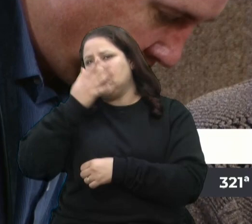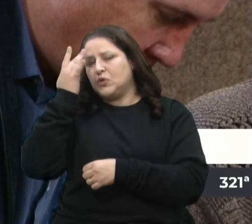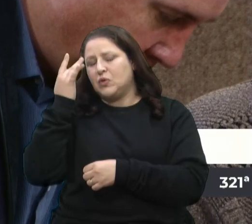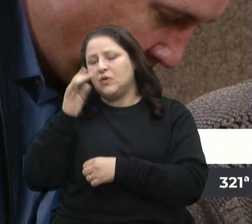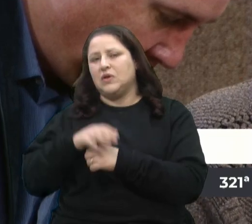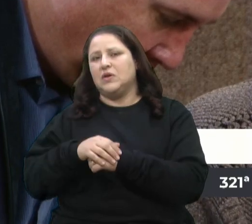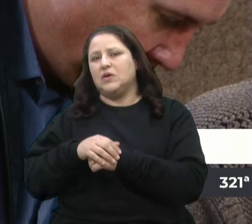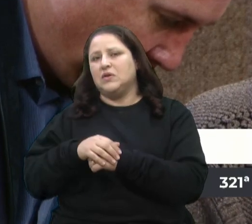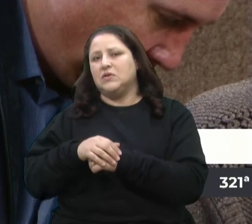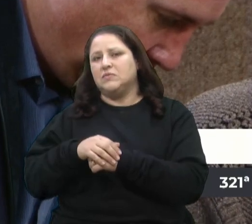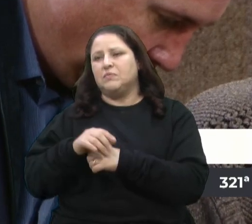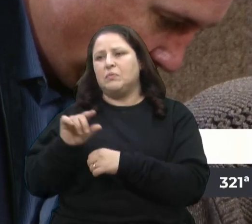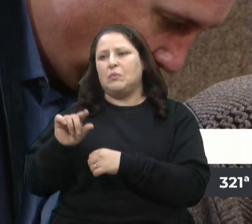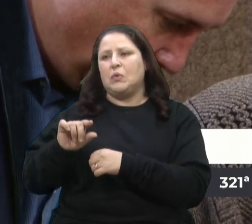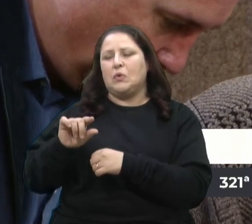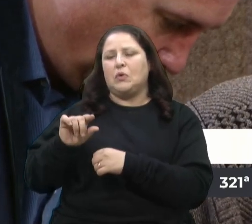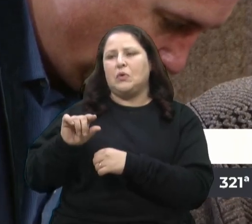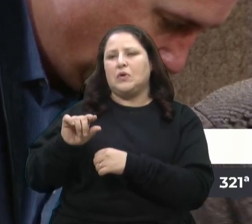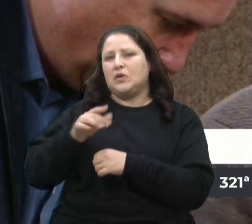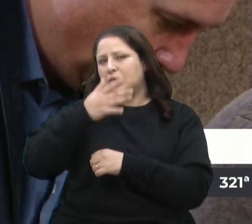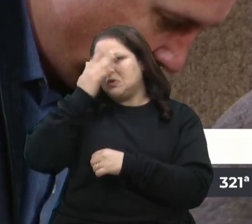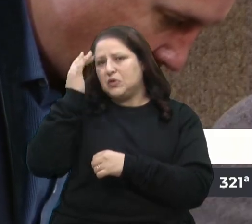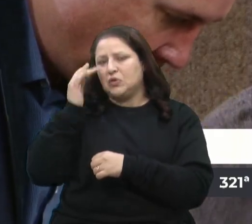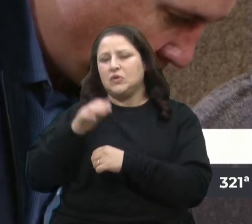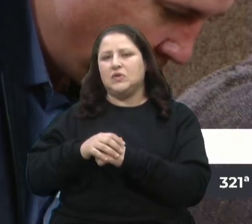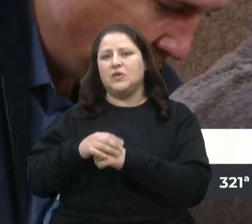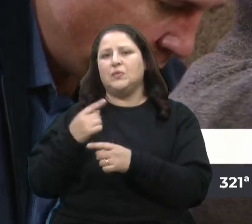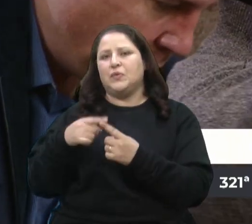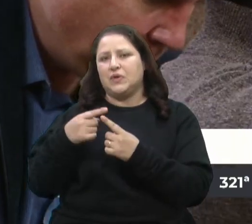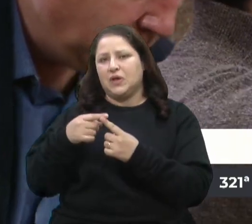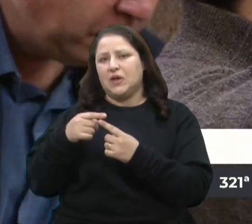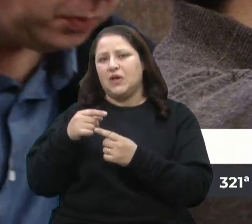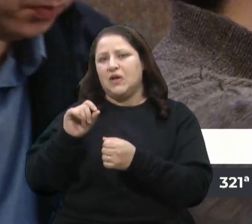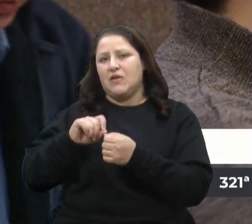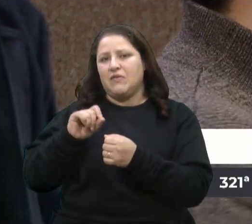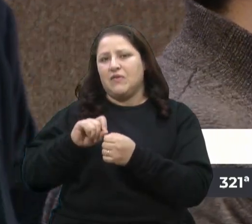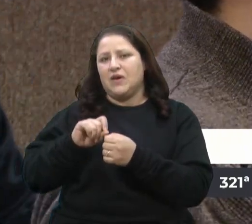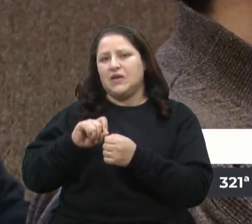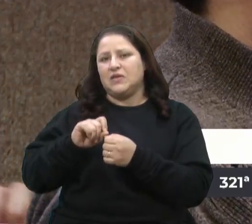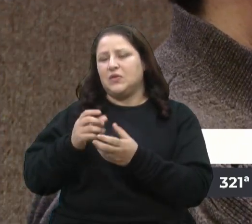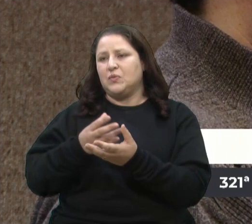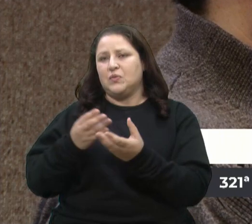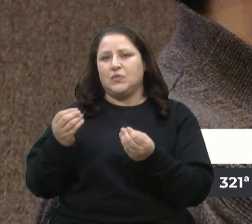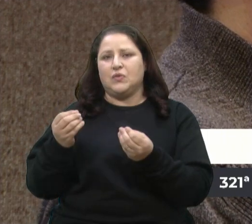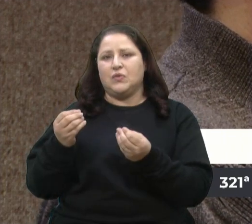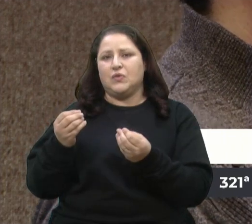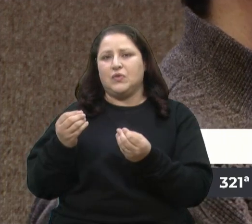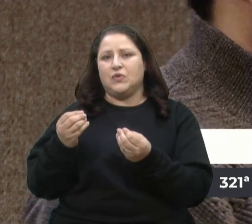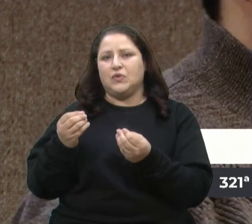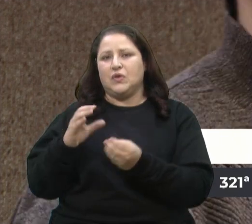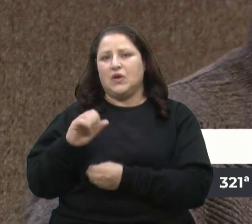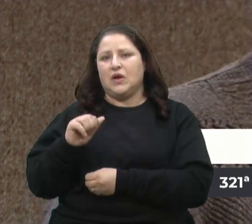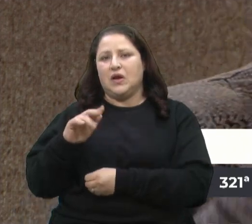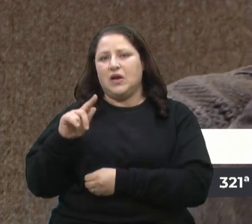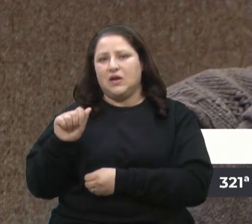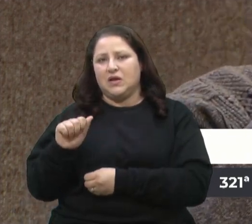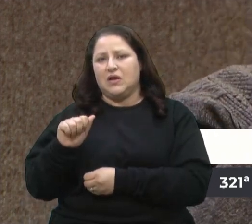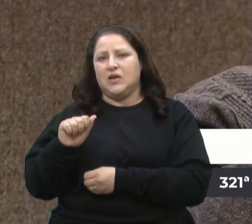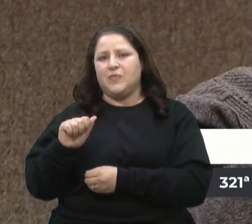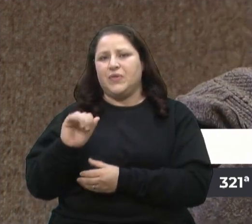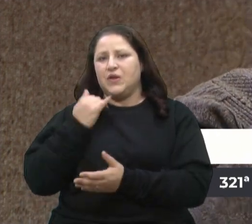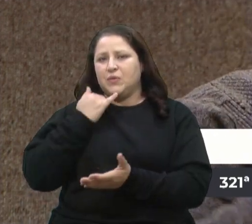carga para esses municípios. Olha aqui, nós somos em 23 vereadores para uma cidade de 500 mil